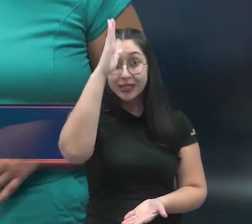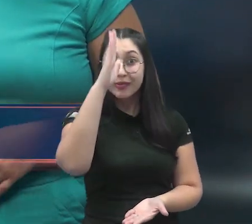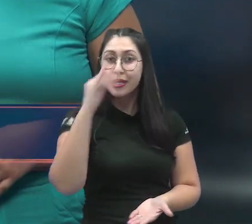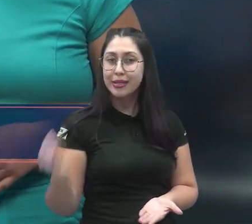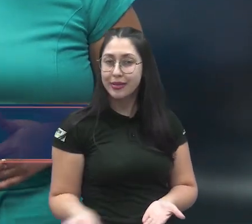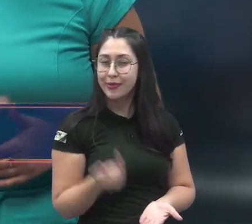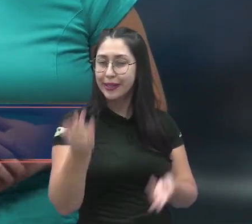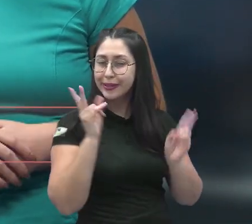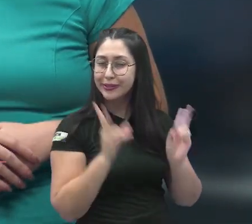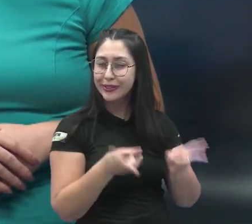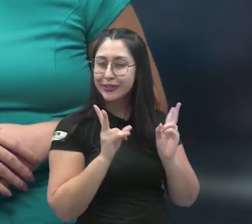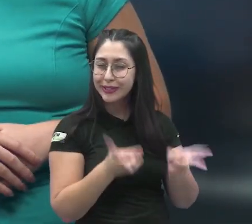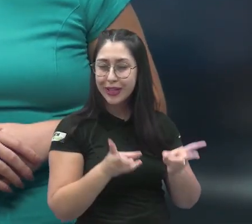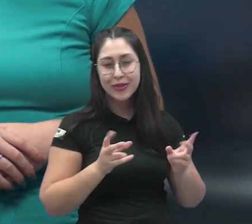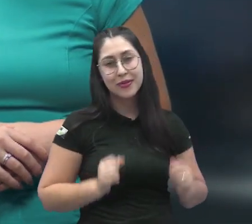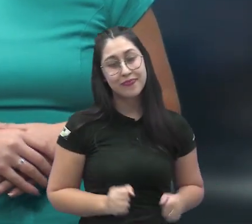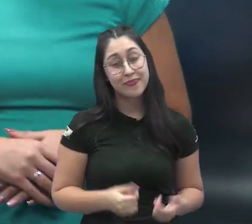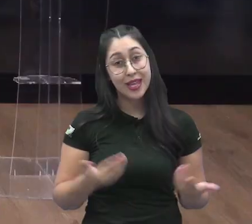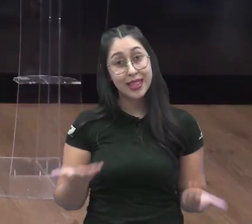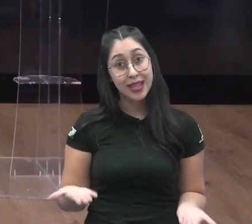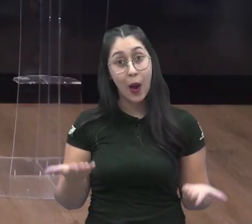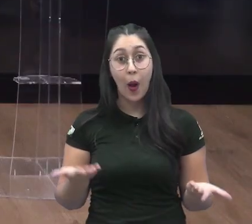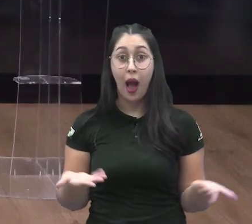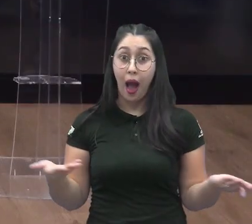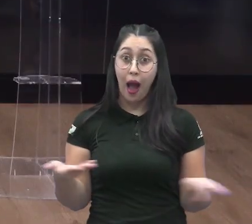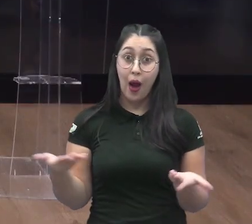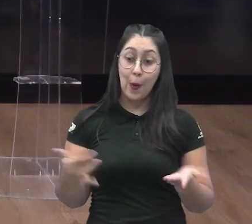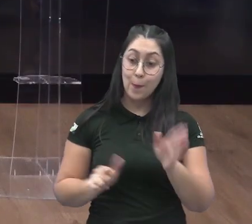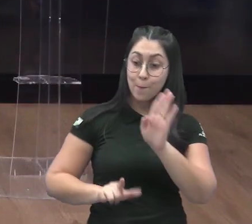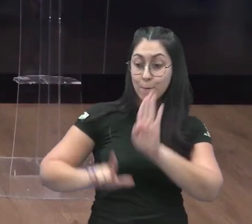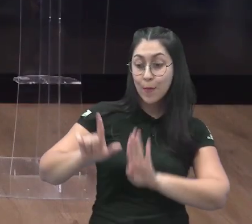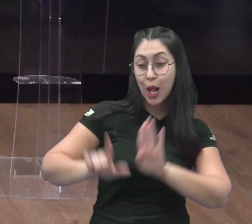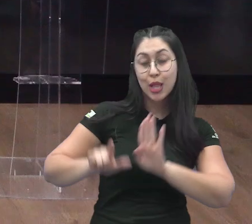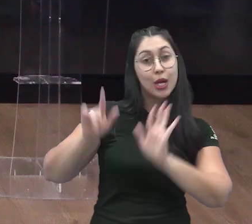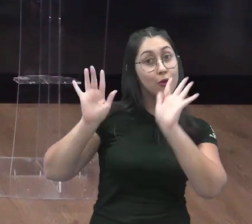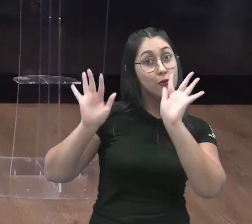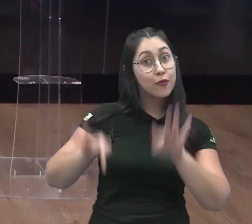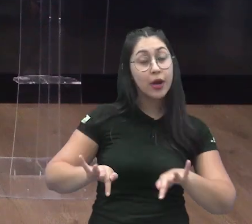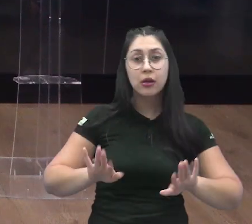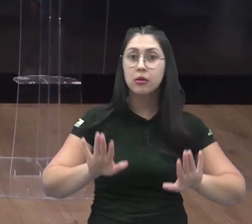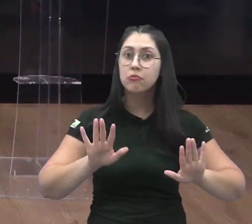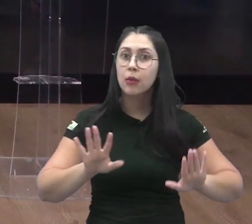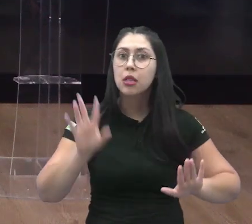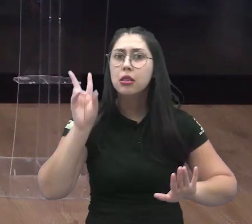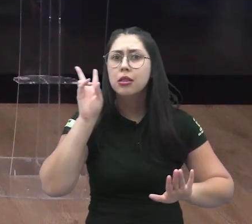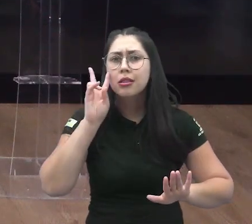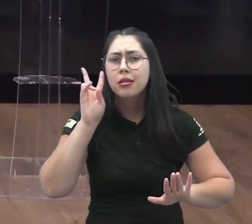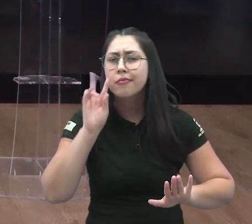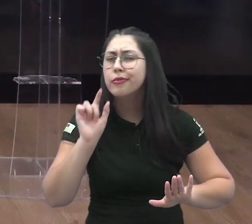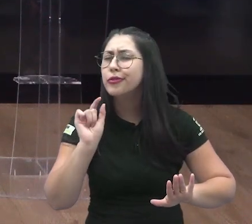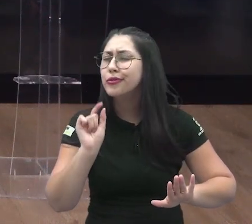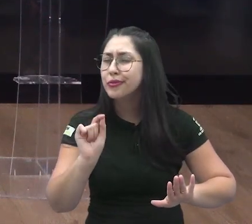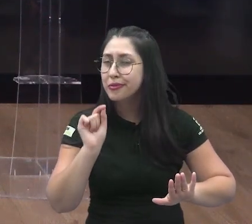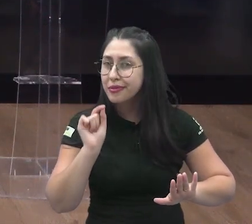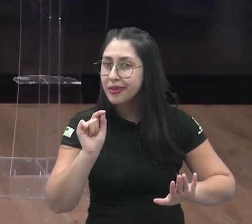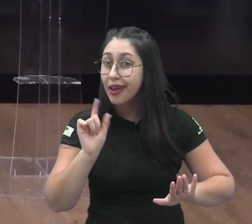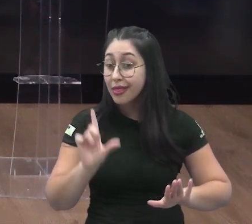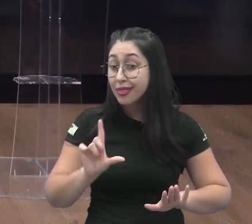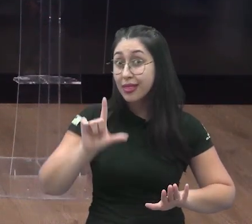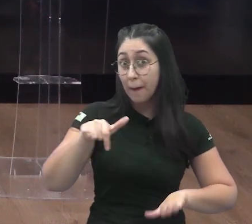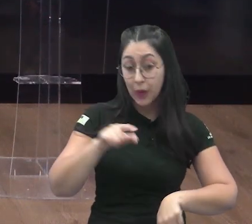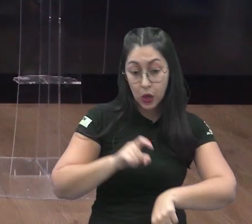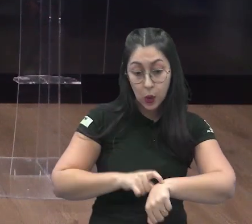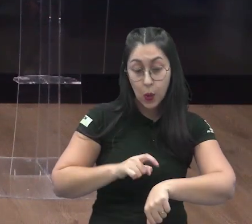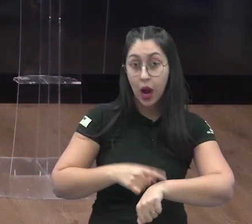aproveitar. Conhecimento nunca é demais. Bom, e assim encerramos o Boletim Legislativo de hoje. Mas antes quero